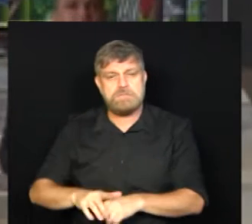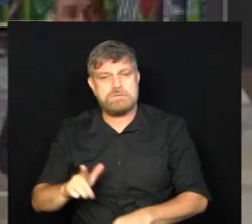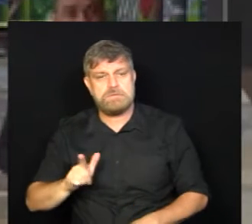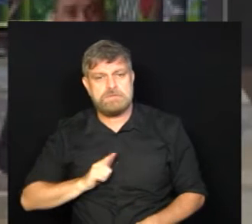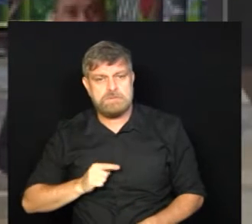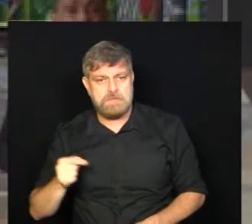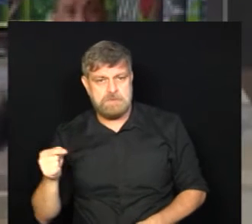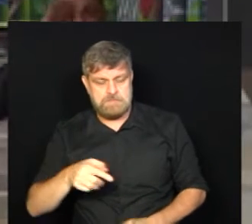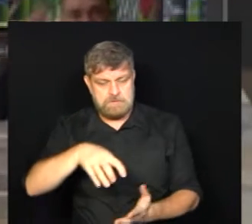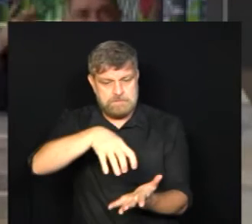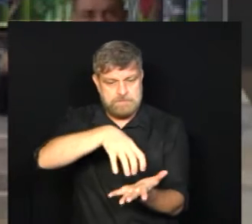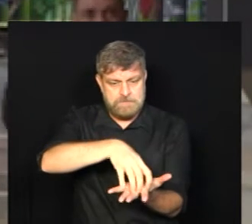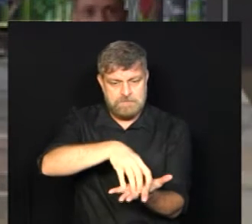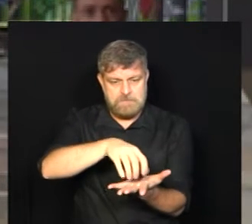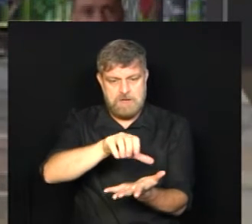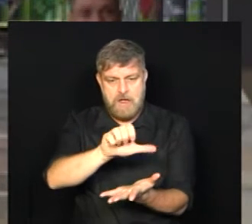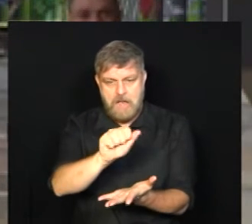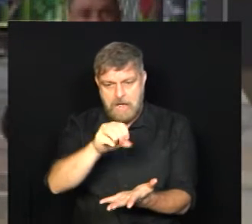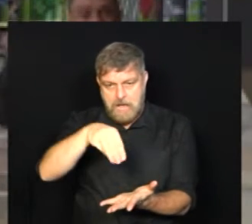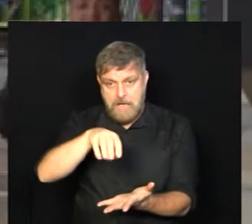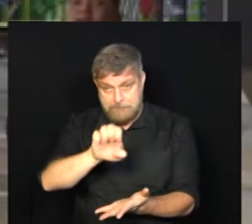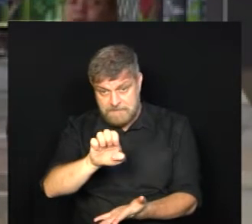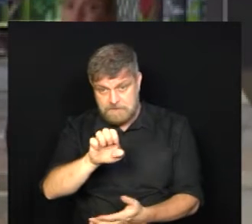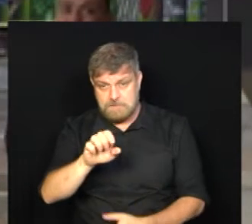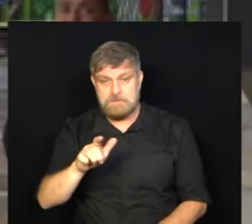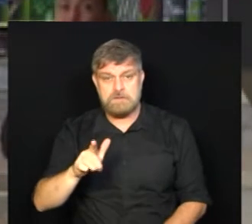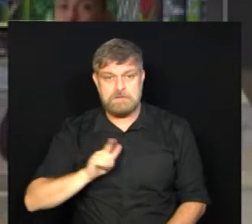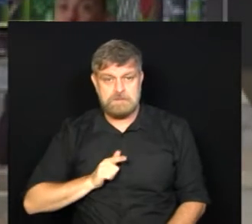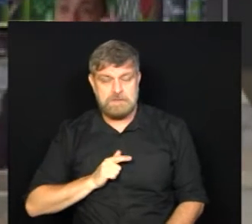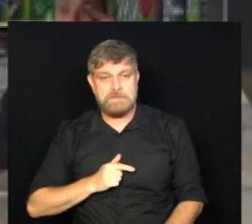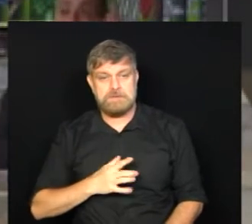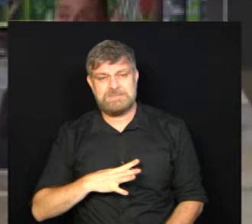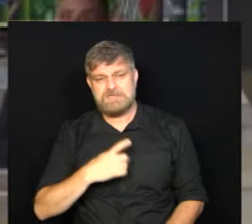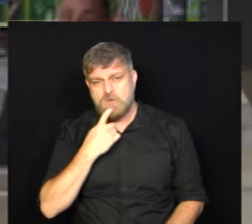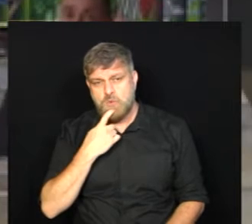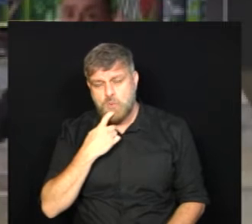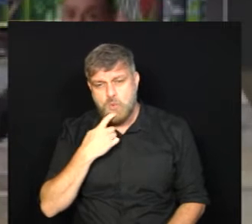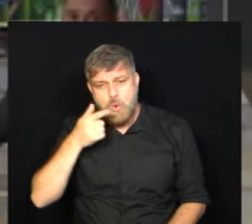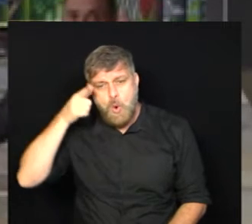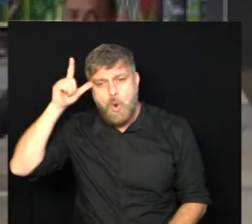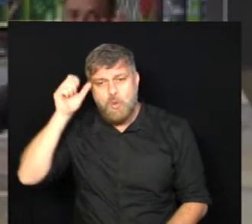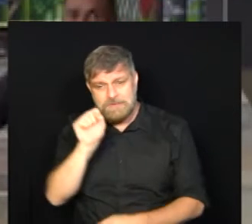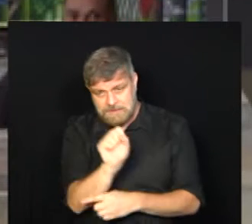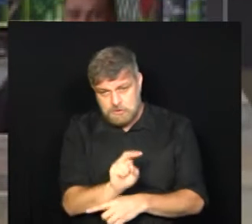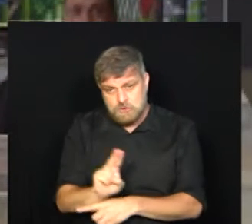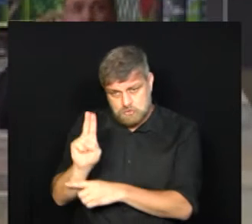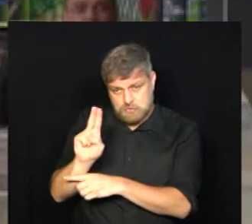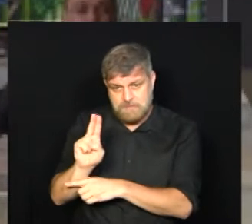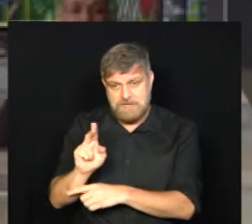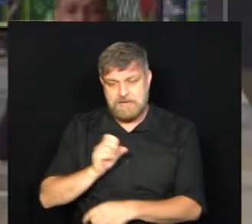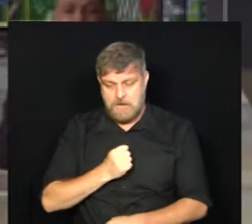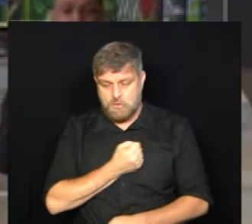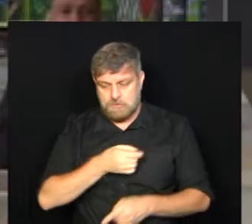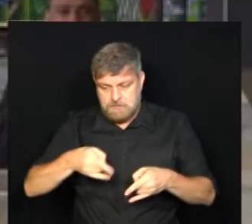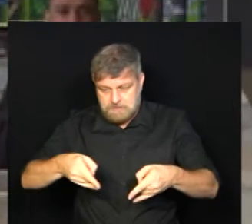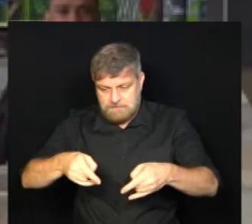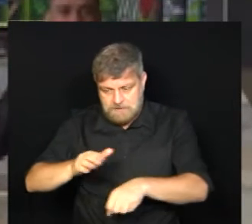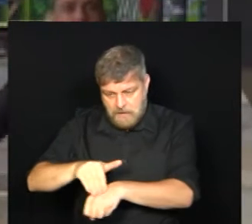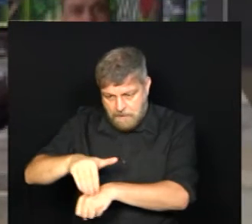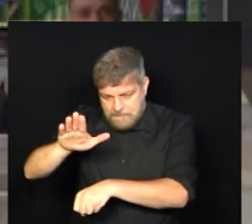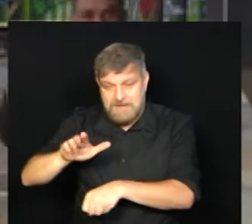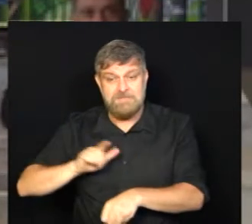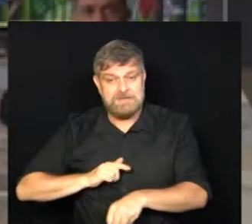AME, do município de Campinas. Ontem mesmo aumentamos no município de Sumaré e teremos mais novidades